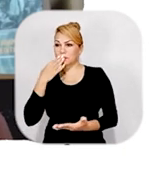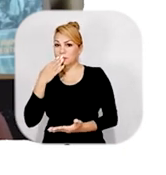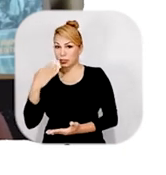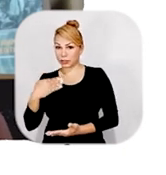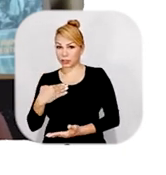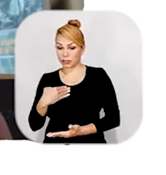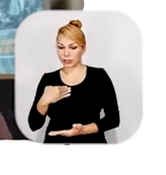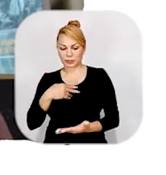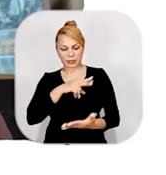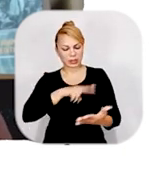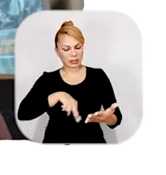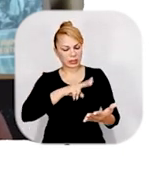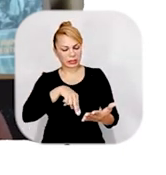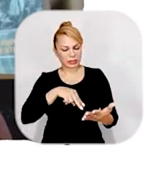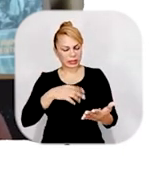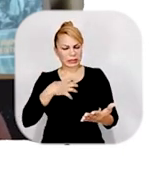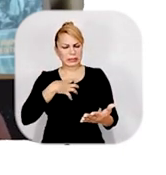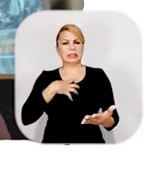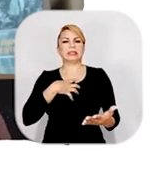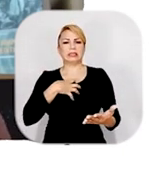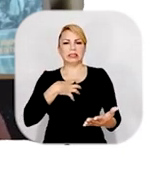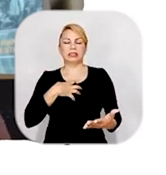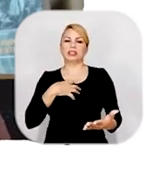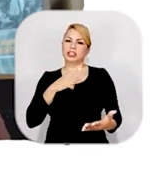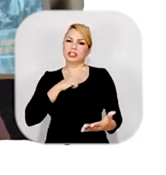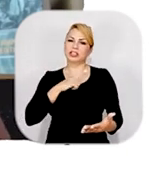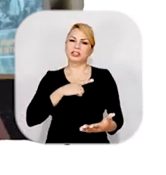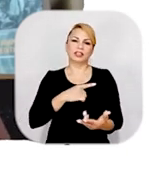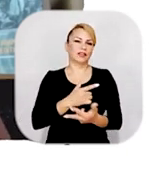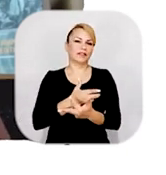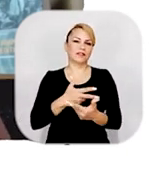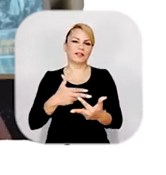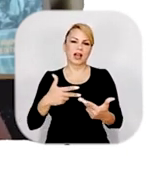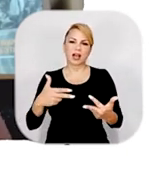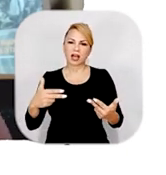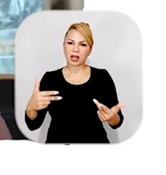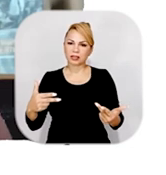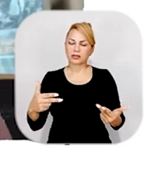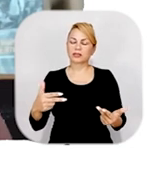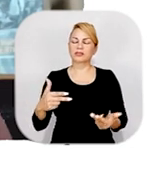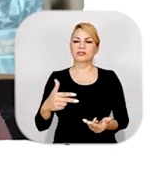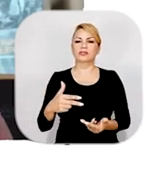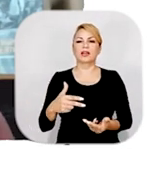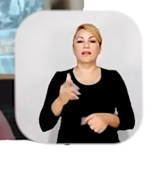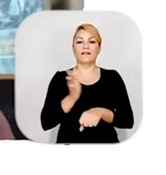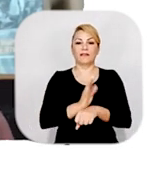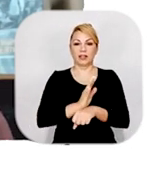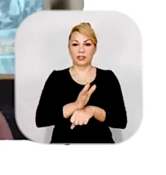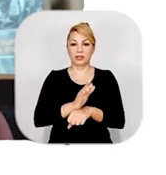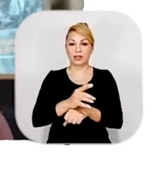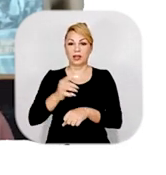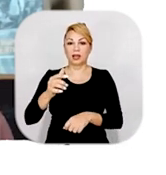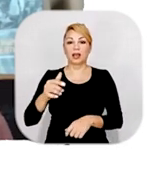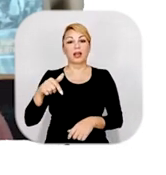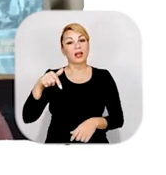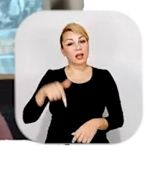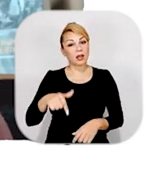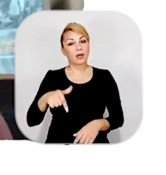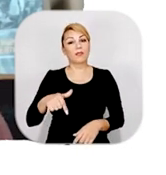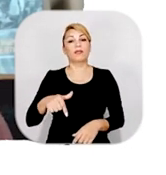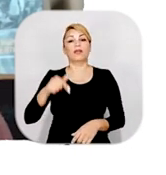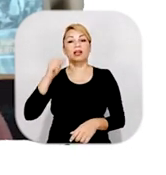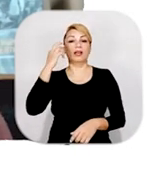tão envolvida que aí, e aí, assim, eu tinha vários vídeos. Quando eu morei em Rondônia, morei 8 anos em Rondônia, eu fiz vários